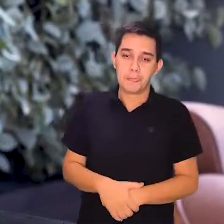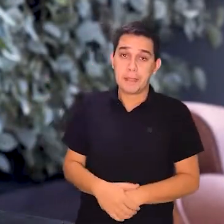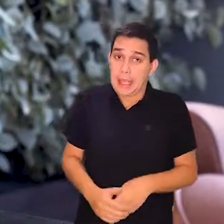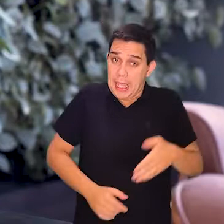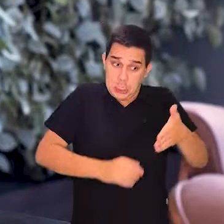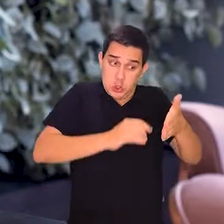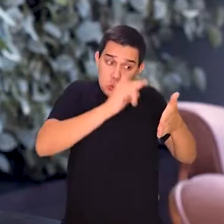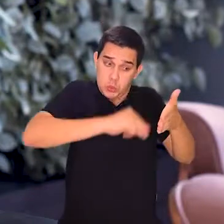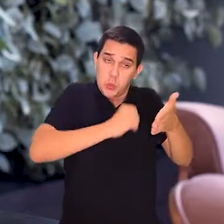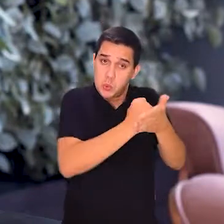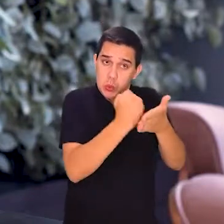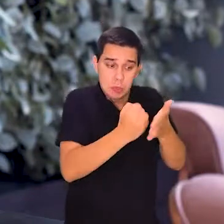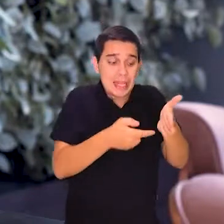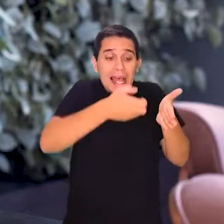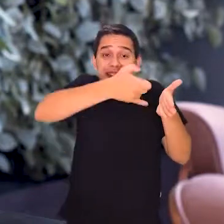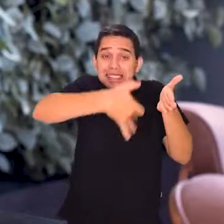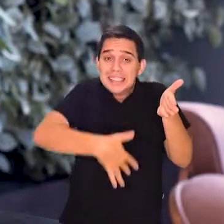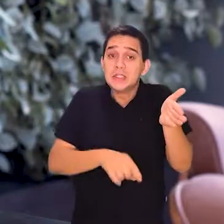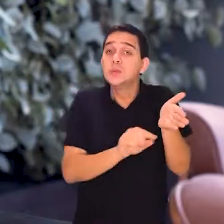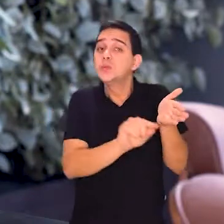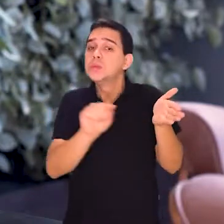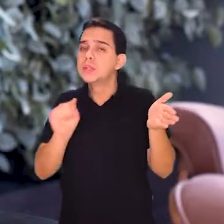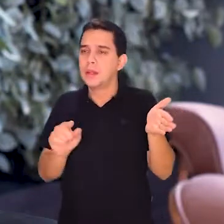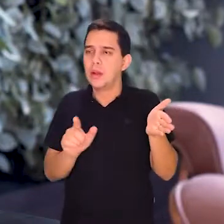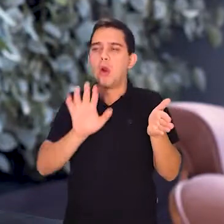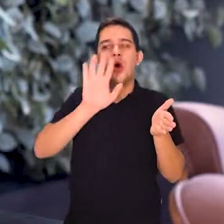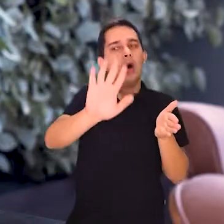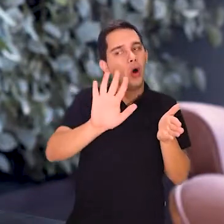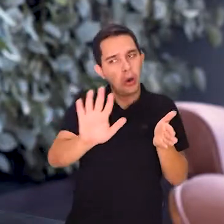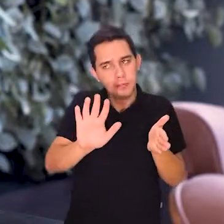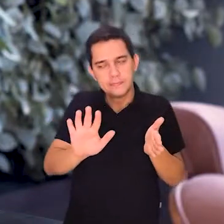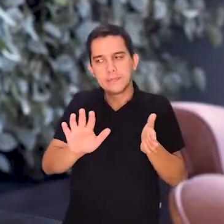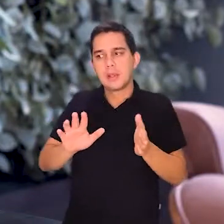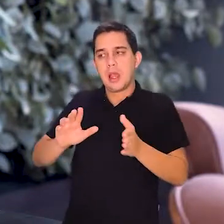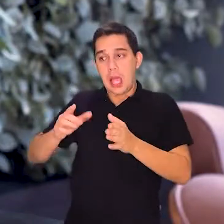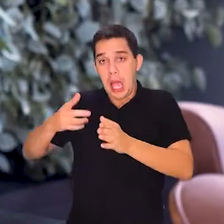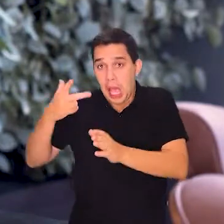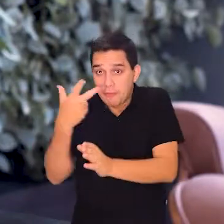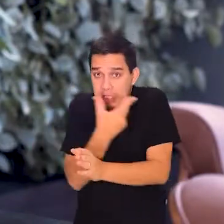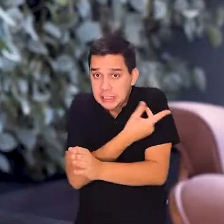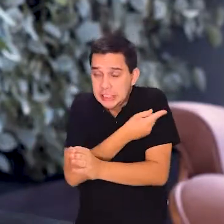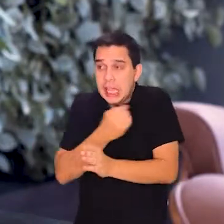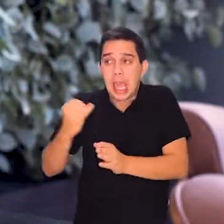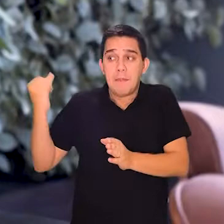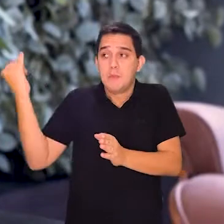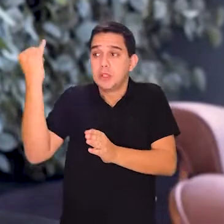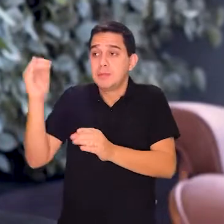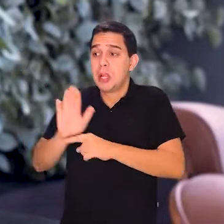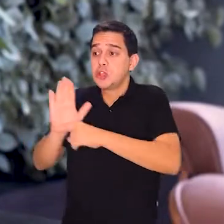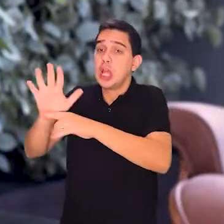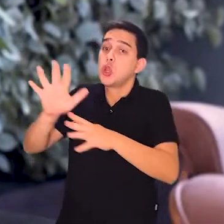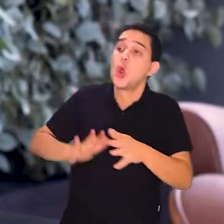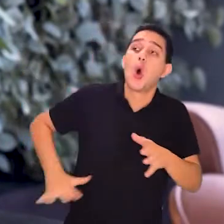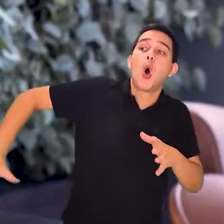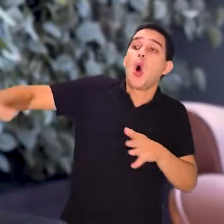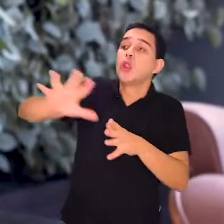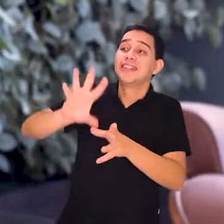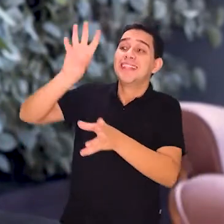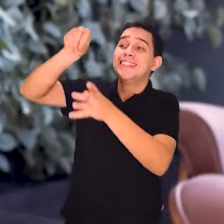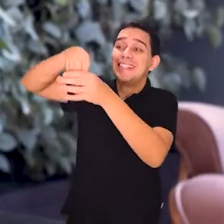estou primando pela coletividade, entendendo que a vacina é importante, importante para o